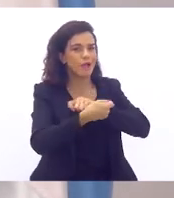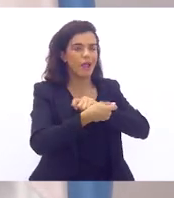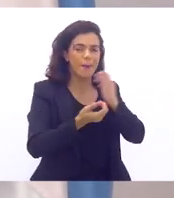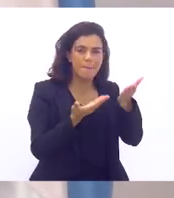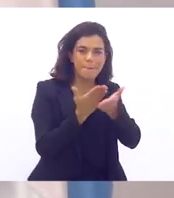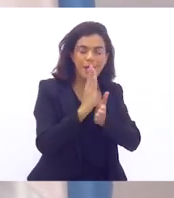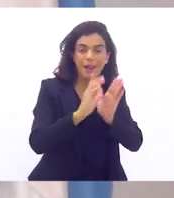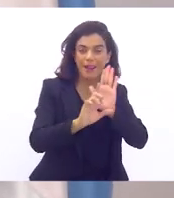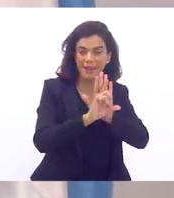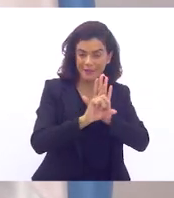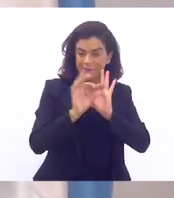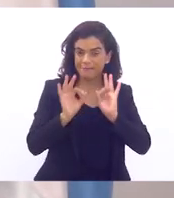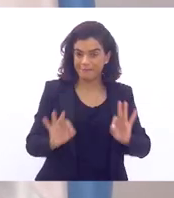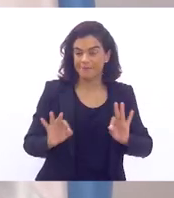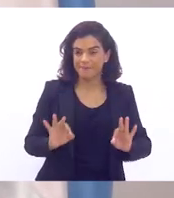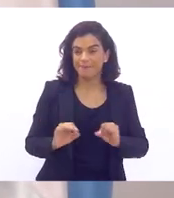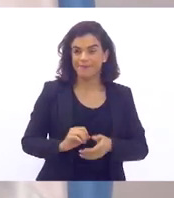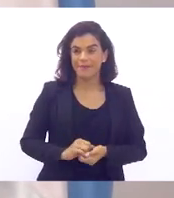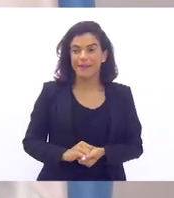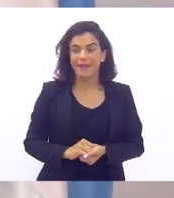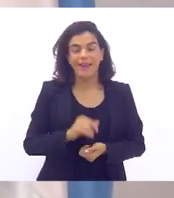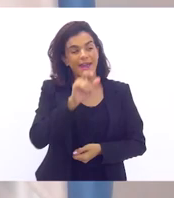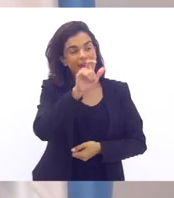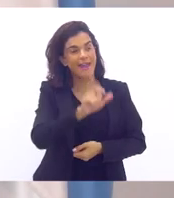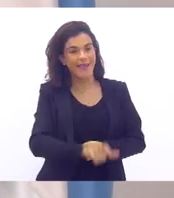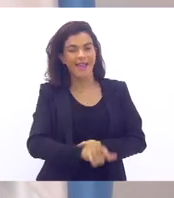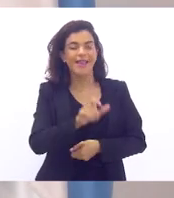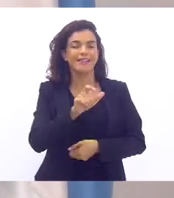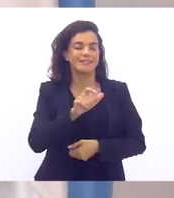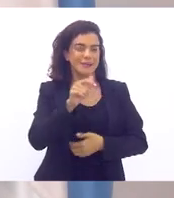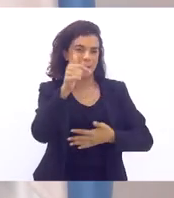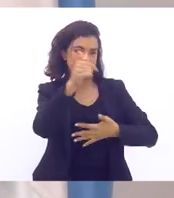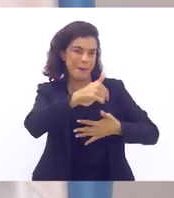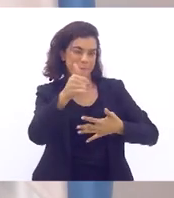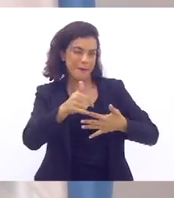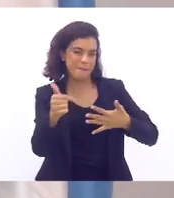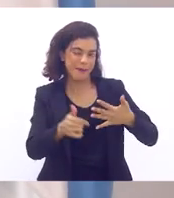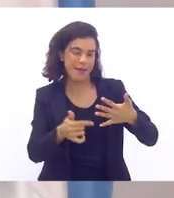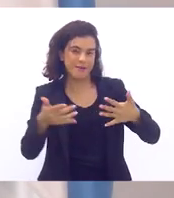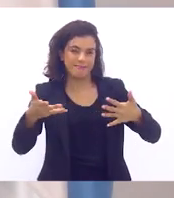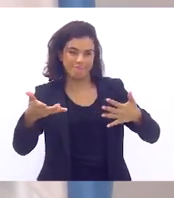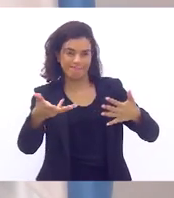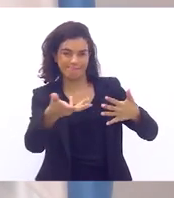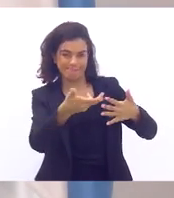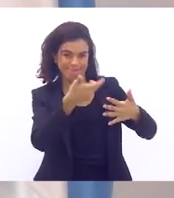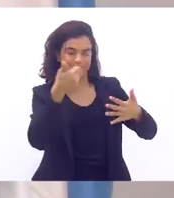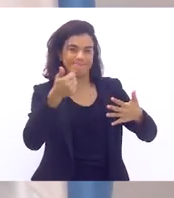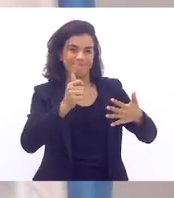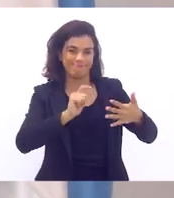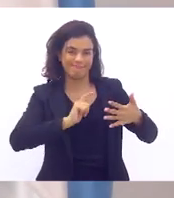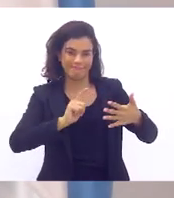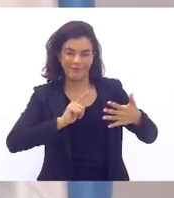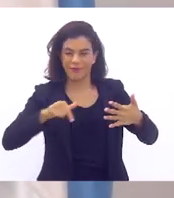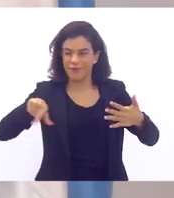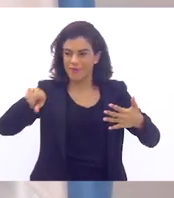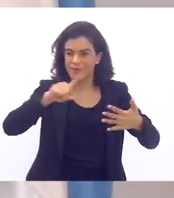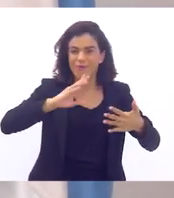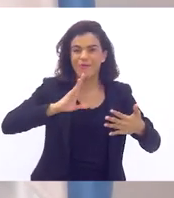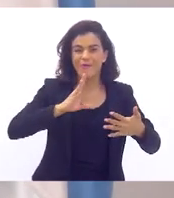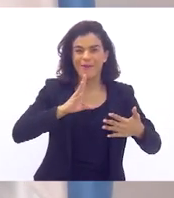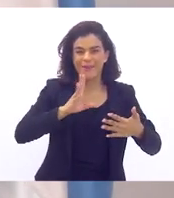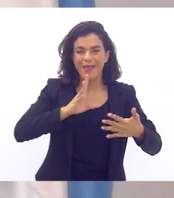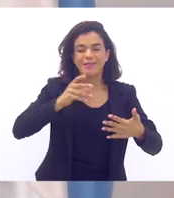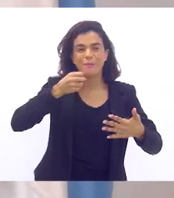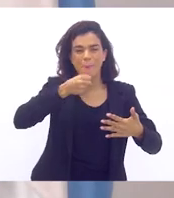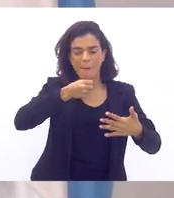para lá passar a palavra para essa que foi entusiasta todos os predicados as qualidades que todos aqui já destacaram nas suas falas